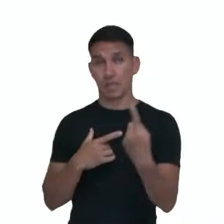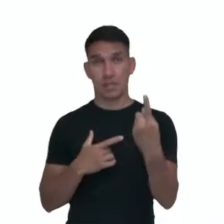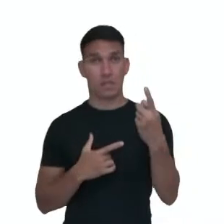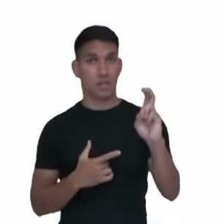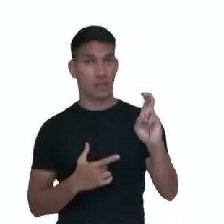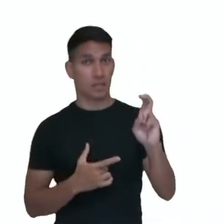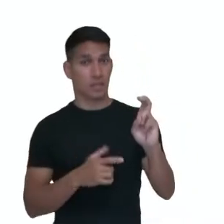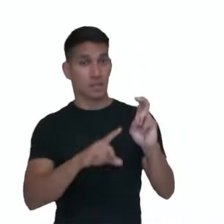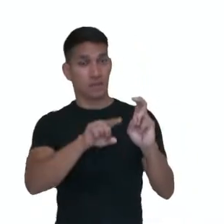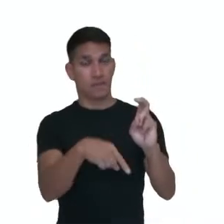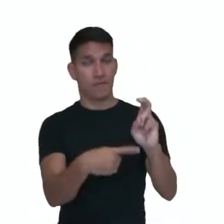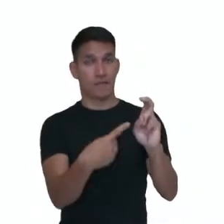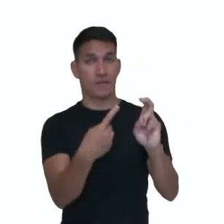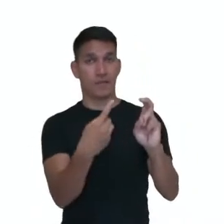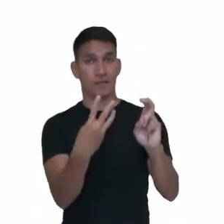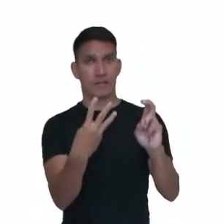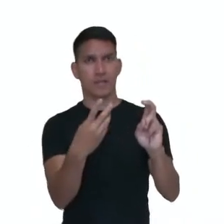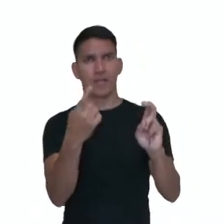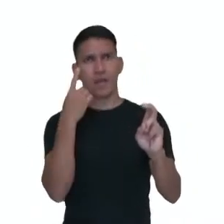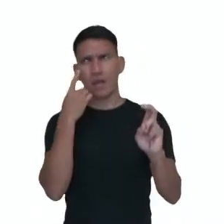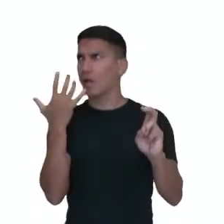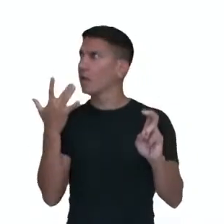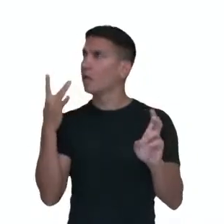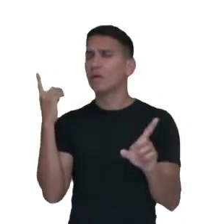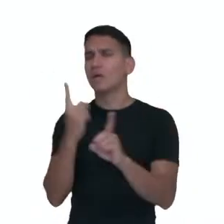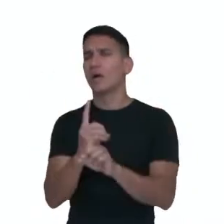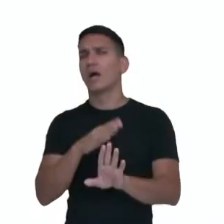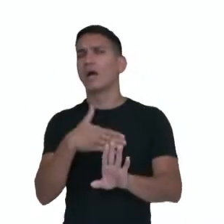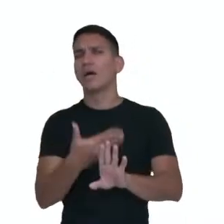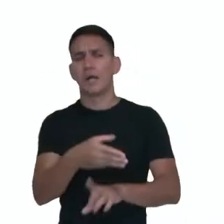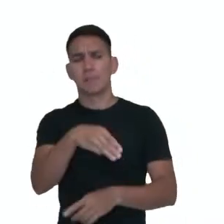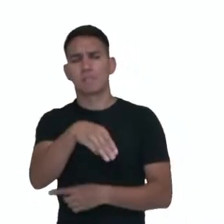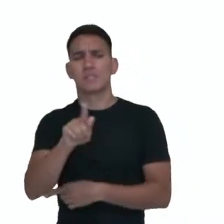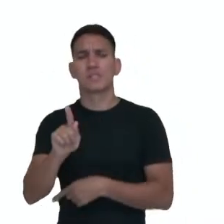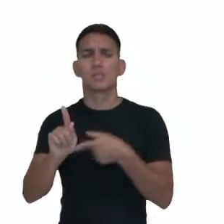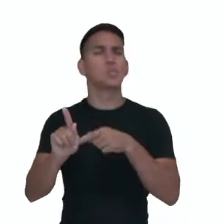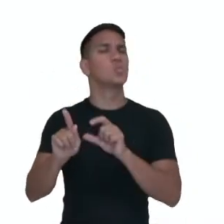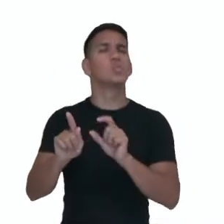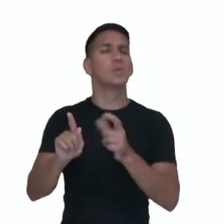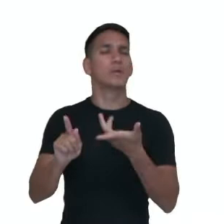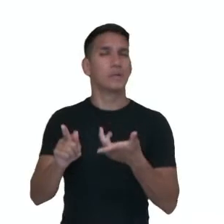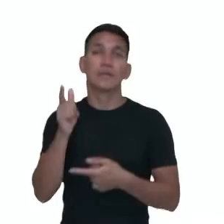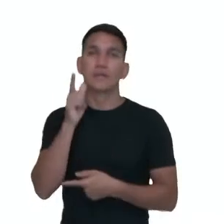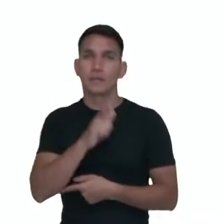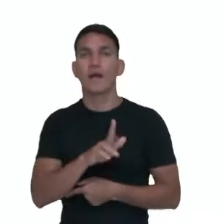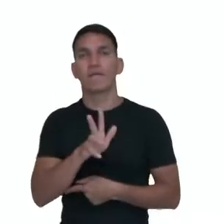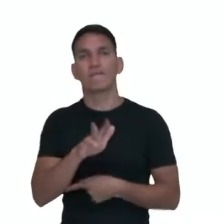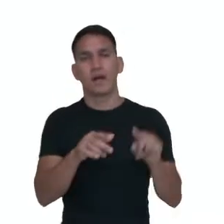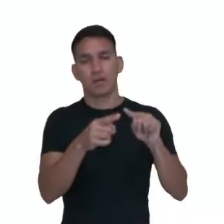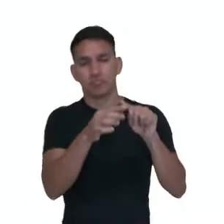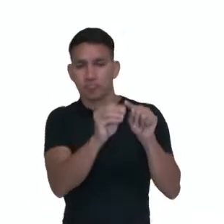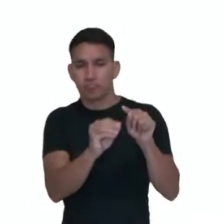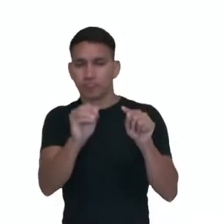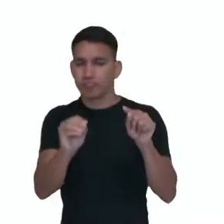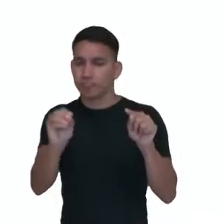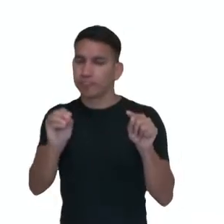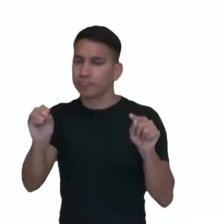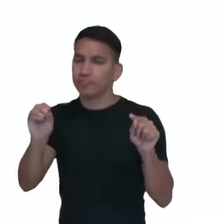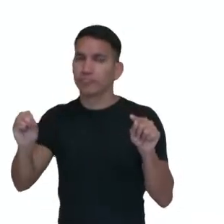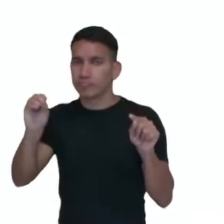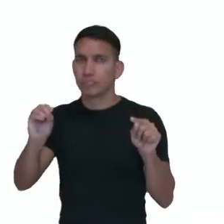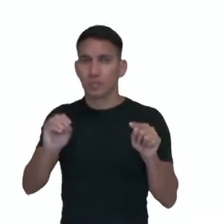kg aqui no retângulo, e queremos alcançar lá os miligramas. E aí, então, a gente vai caminhando pela escala